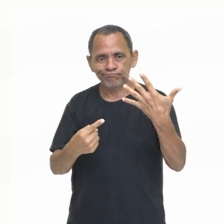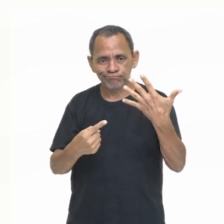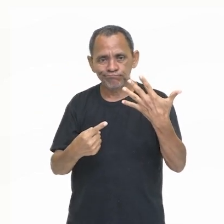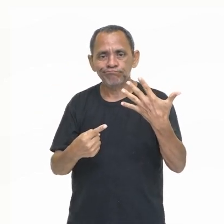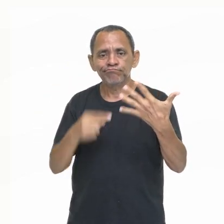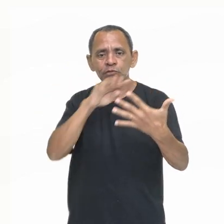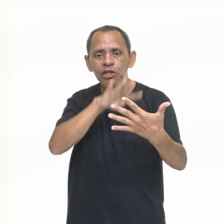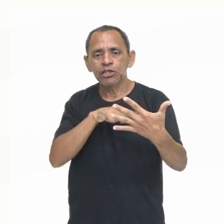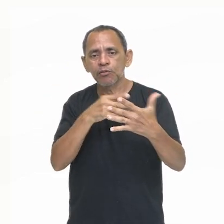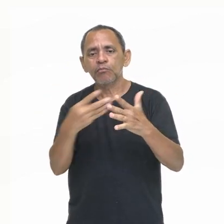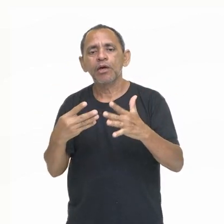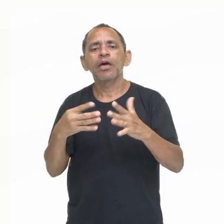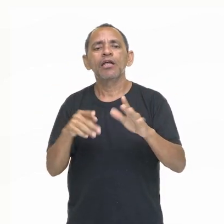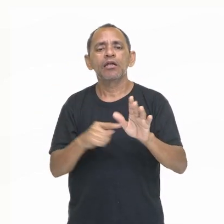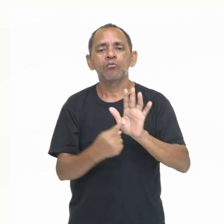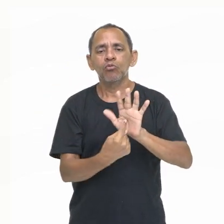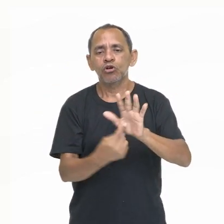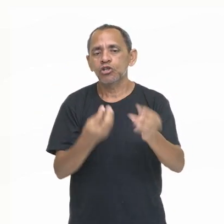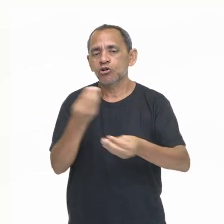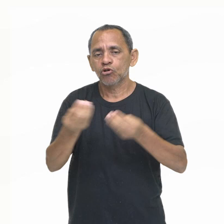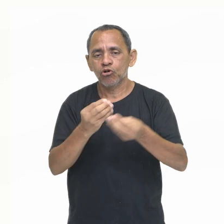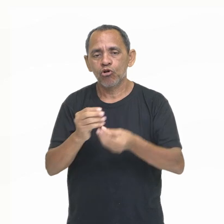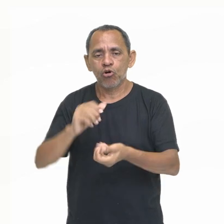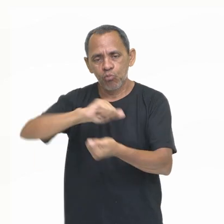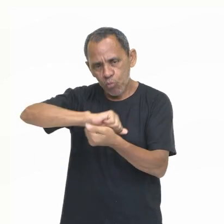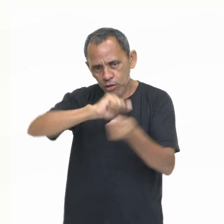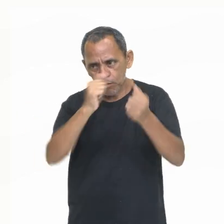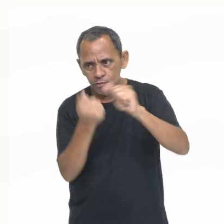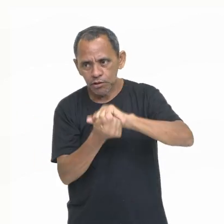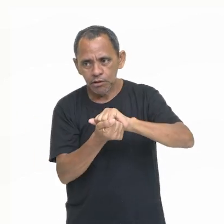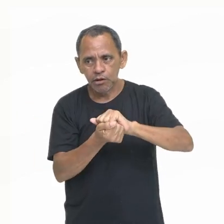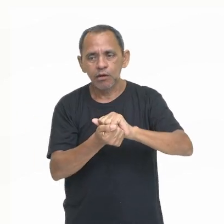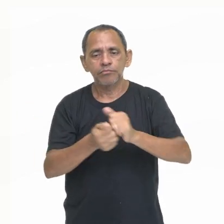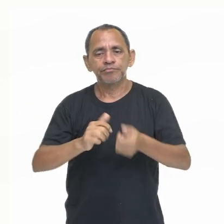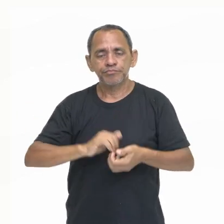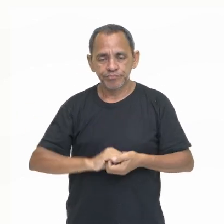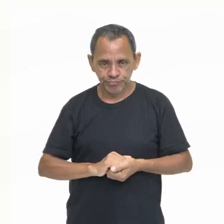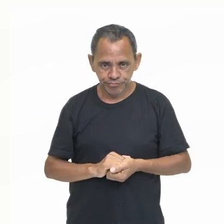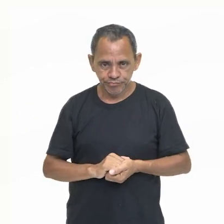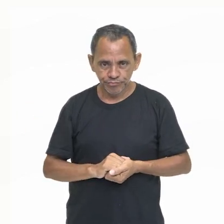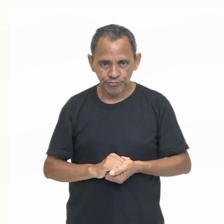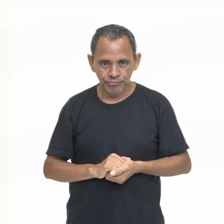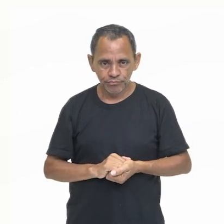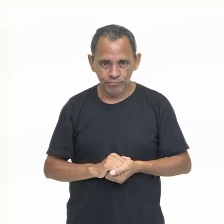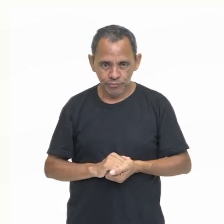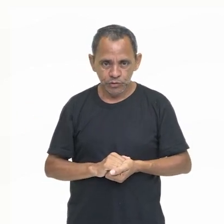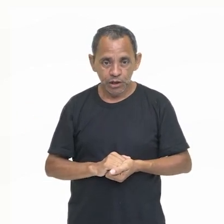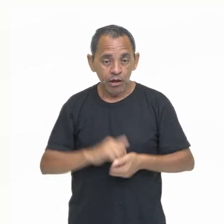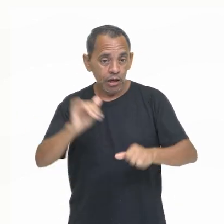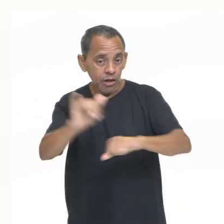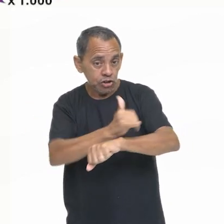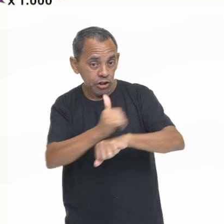centímetro cúbico e milímetro cúbico. O esquema para a gente realizar essas transformações